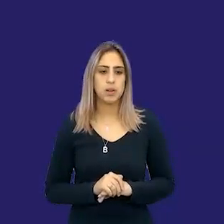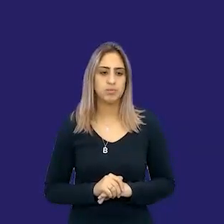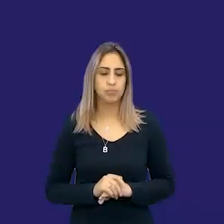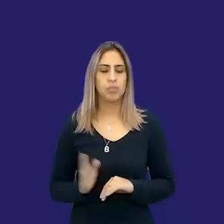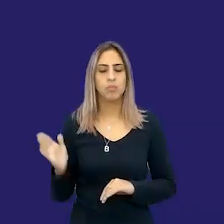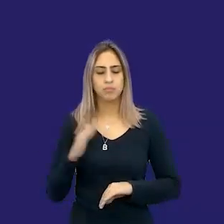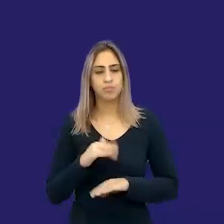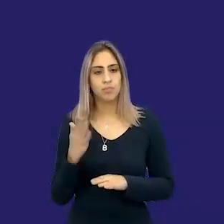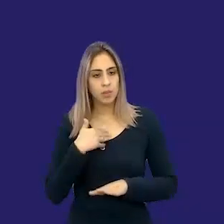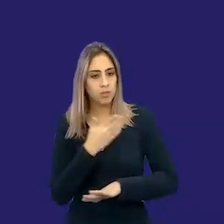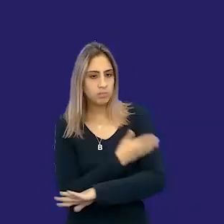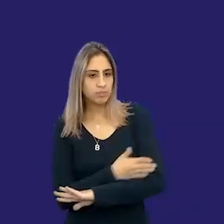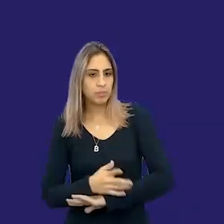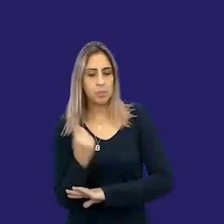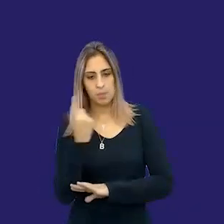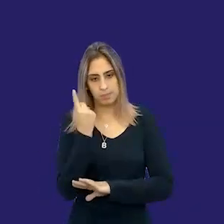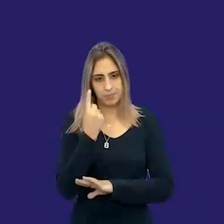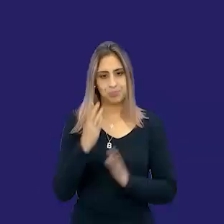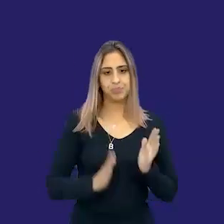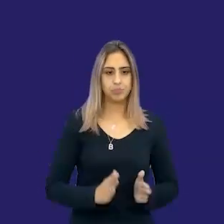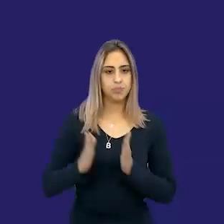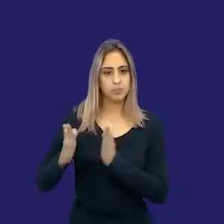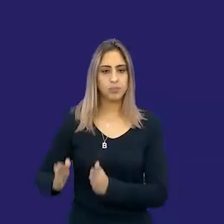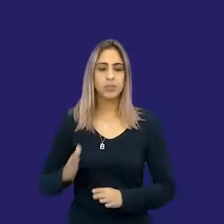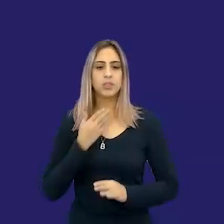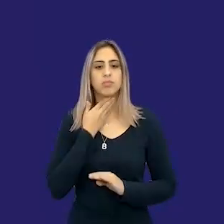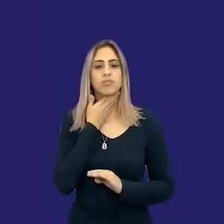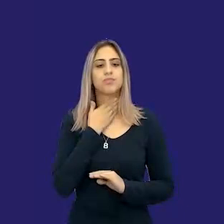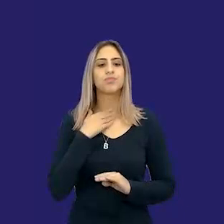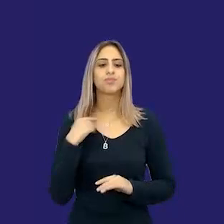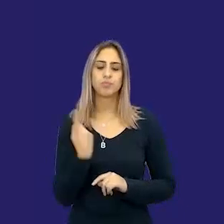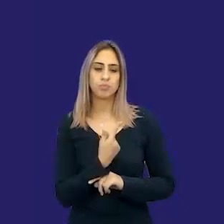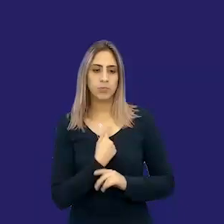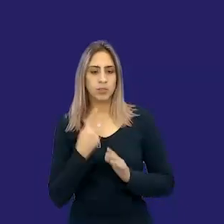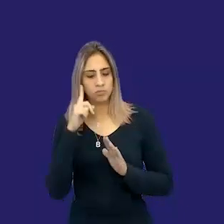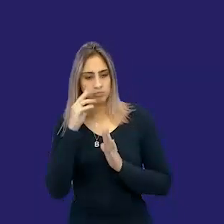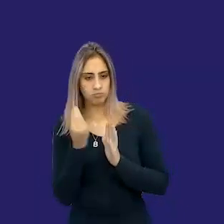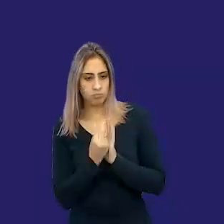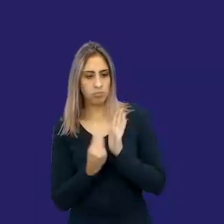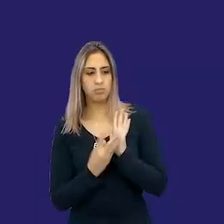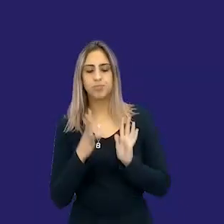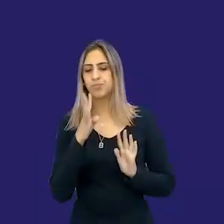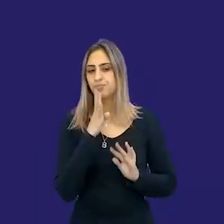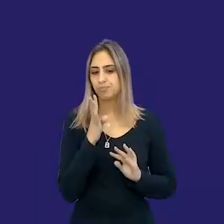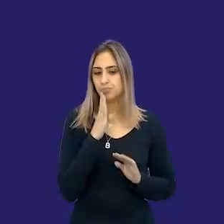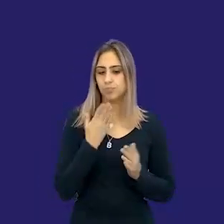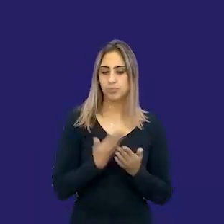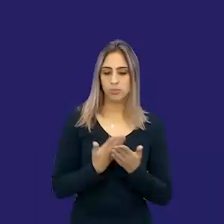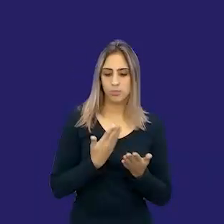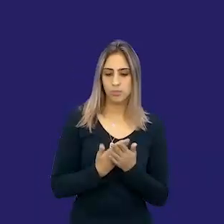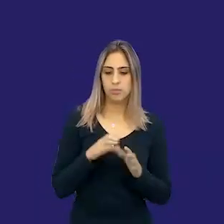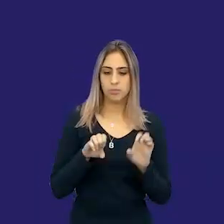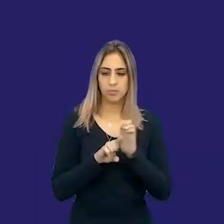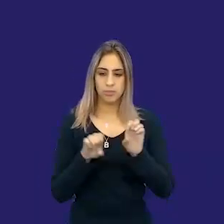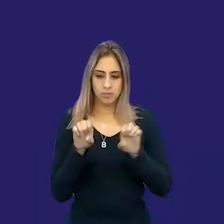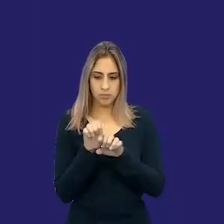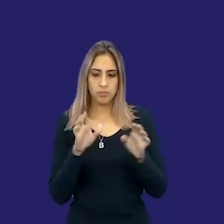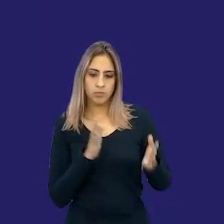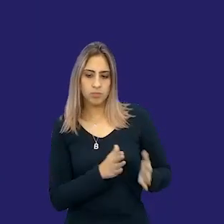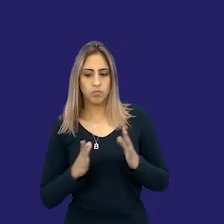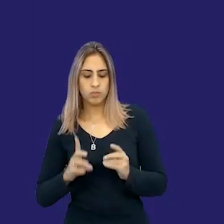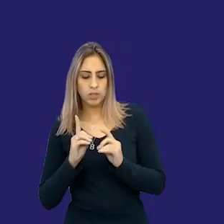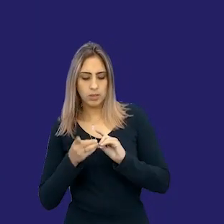Vamos, então, dar início ao primeiro momento da nossa agenda, em que conheceremos as aulas que estruturam a